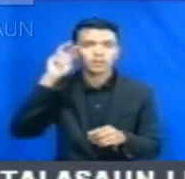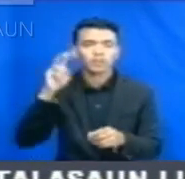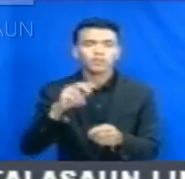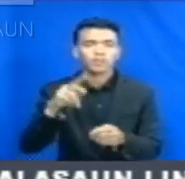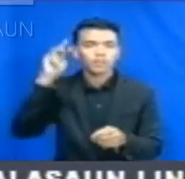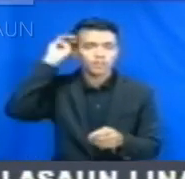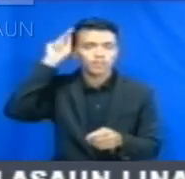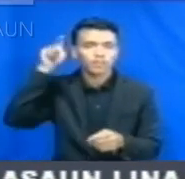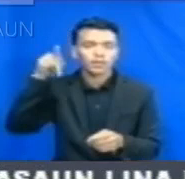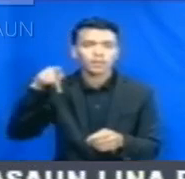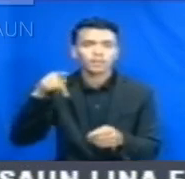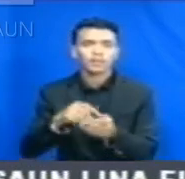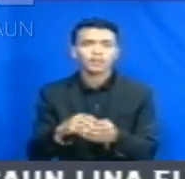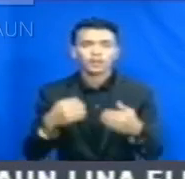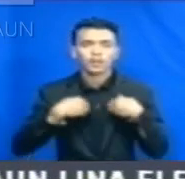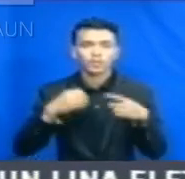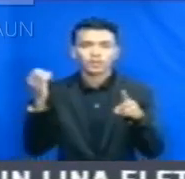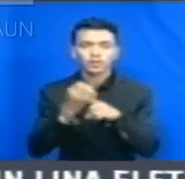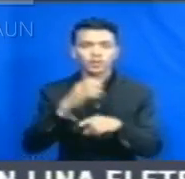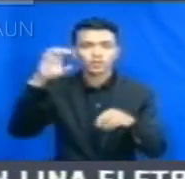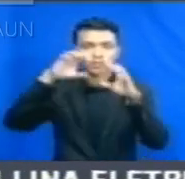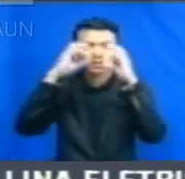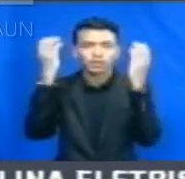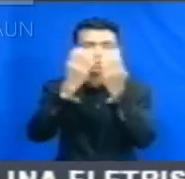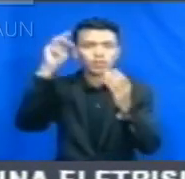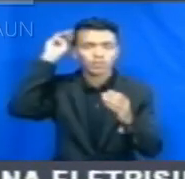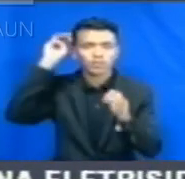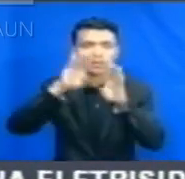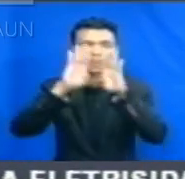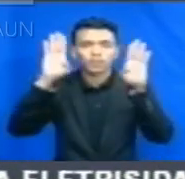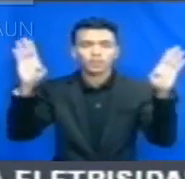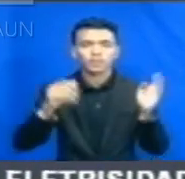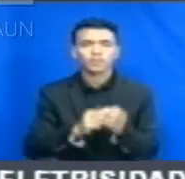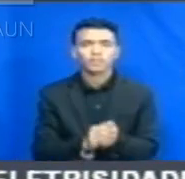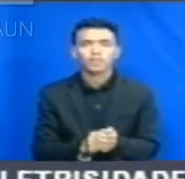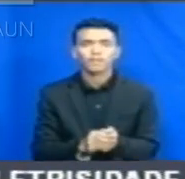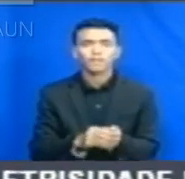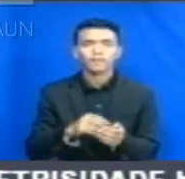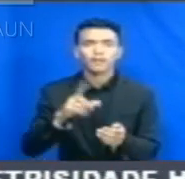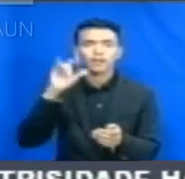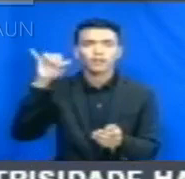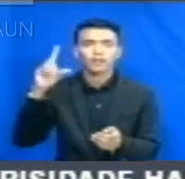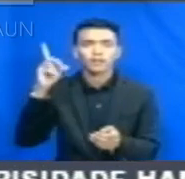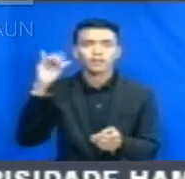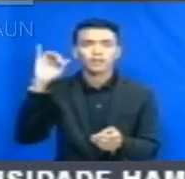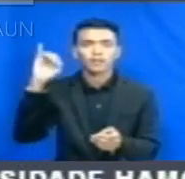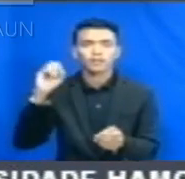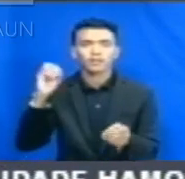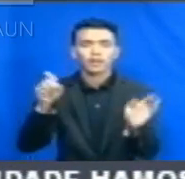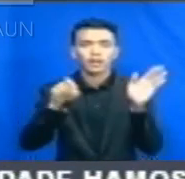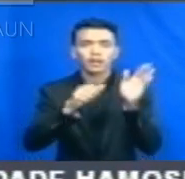petróleo. E a oportunidade, né? Conselho Ministros aprova no nomeia Eliud de Jesus Gomes, Hanessan